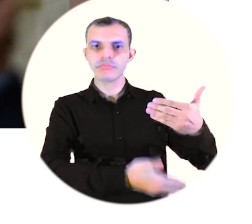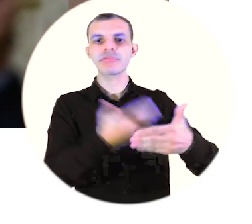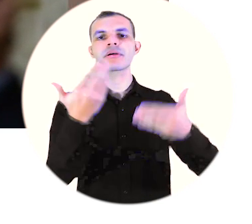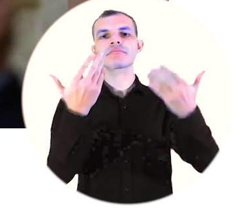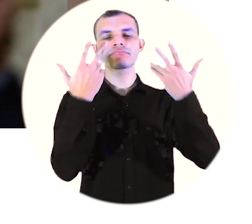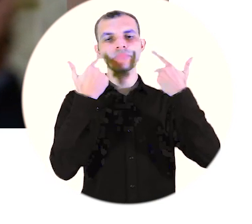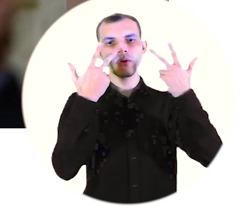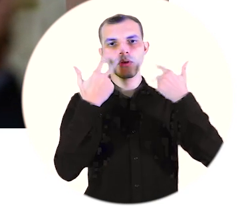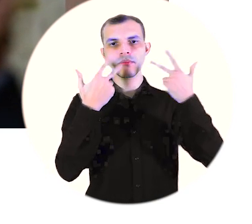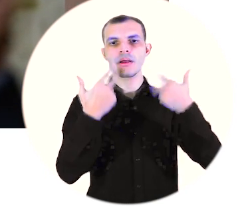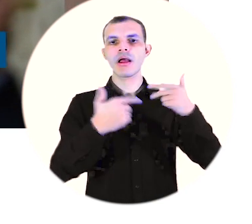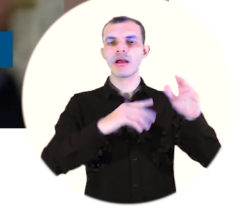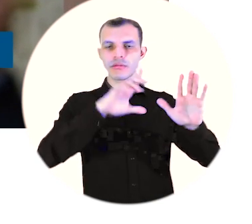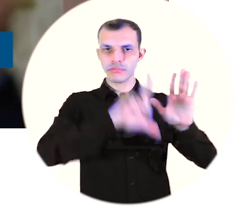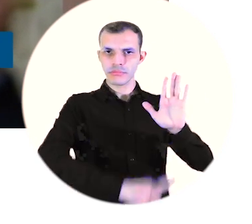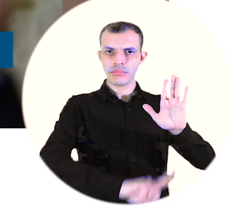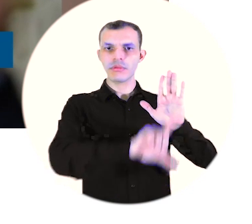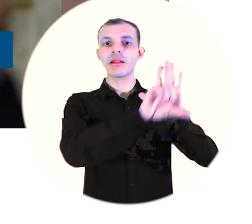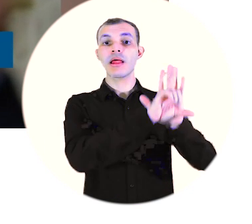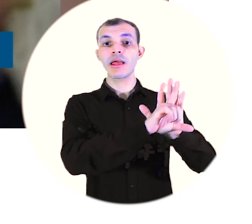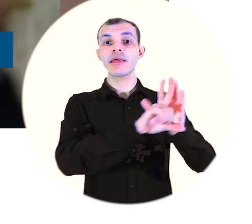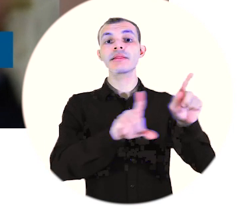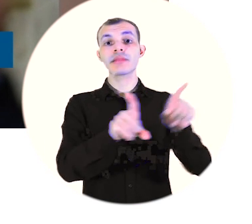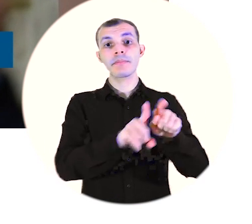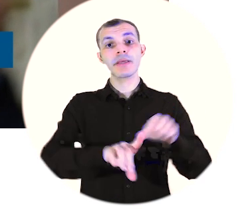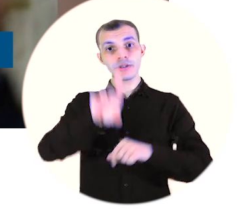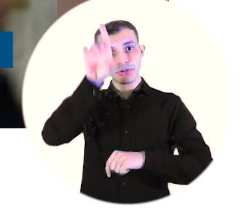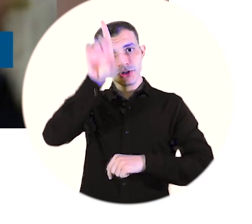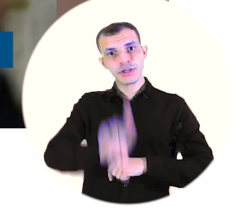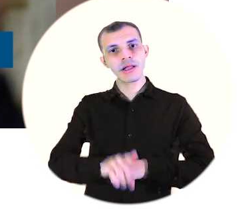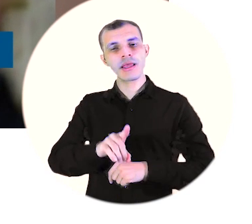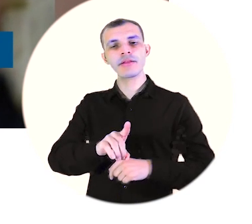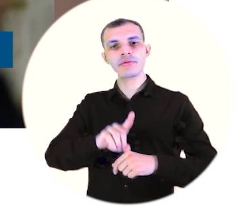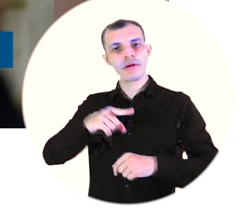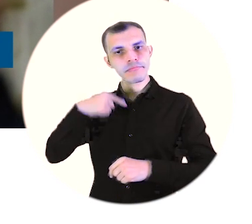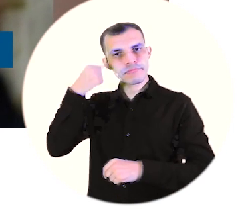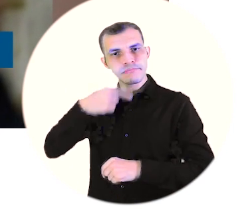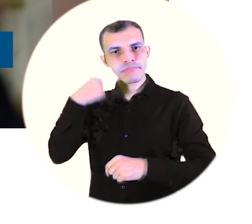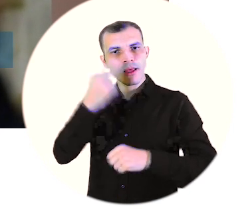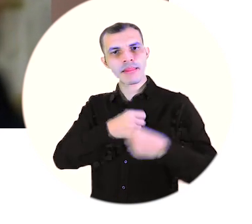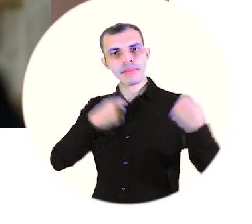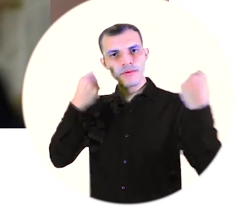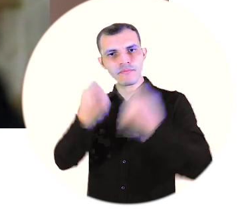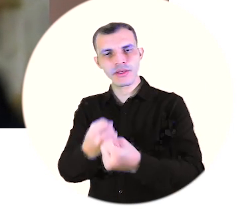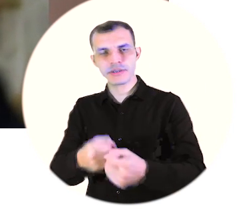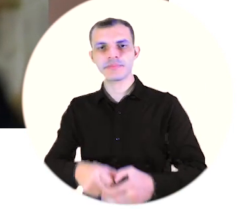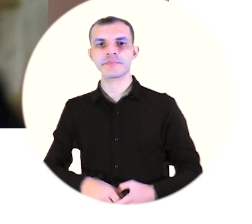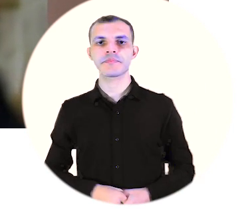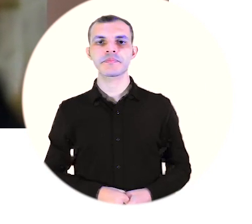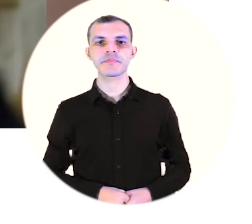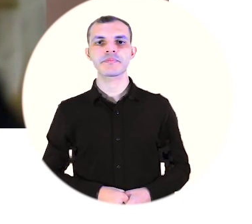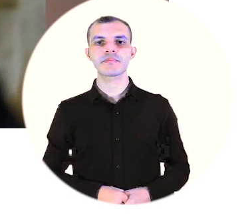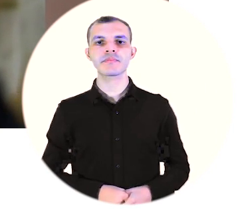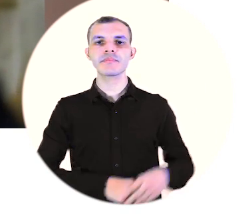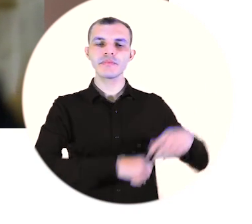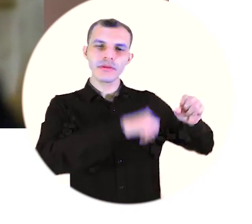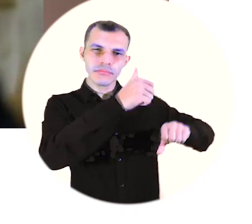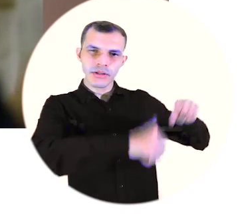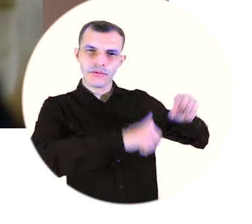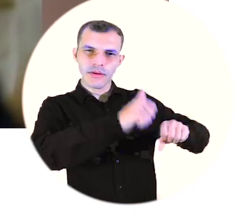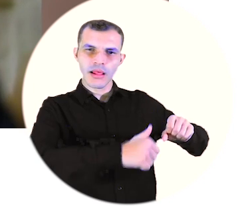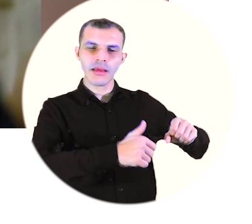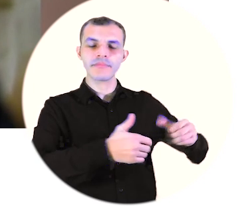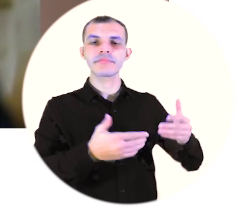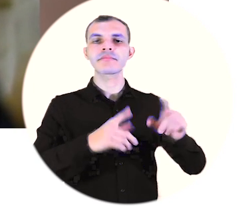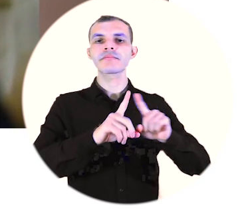contraditório. Tratando-se de tutela provisória, reservo-me o direito à reanálise da questão quando da apreciação do mérito. O ministro